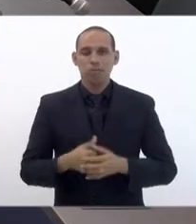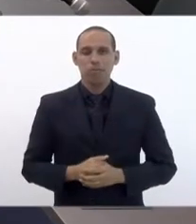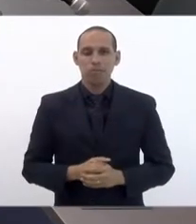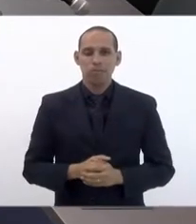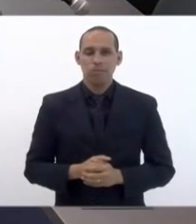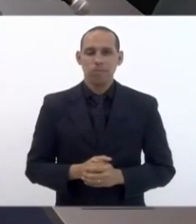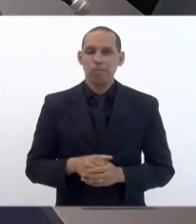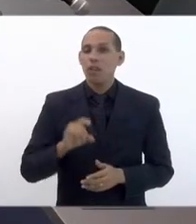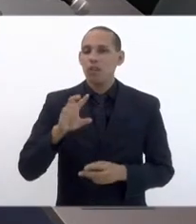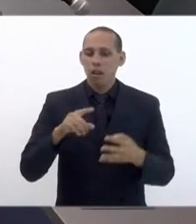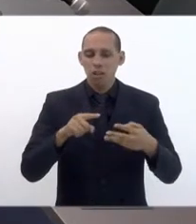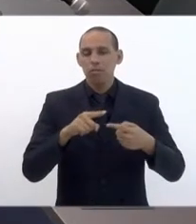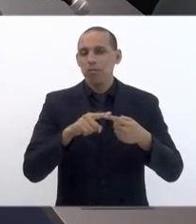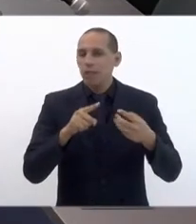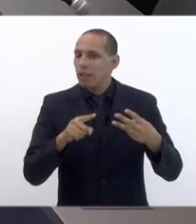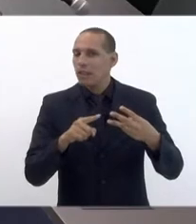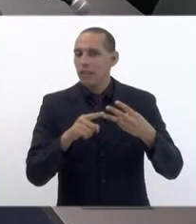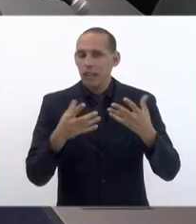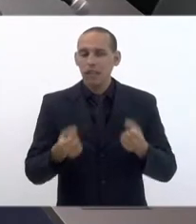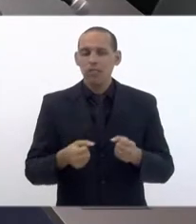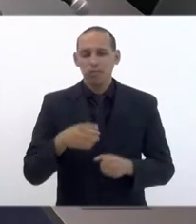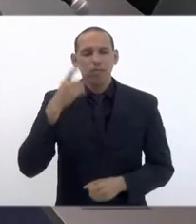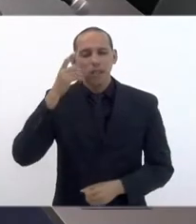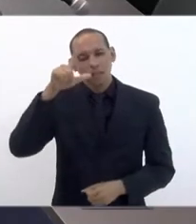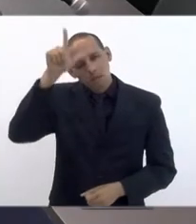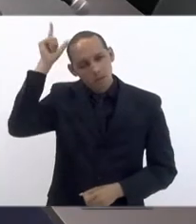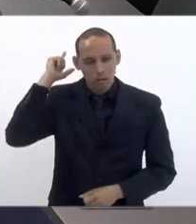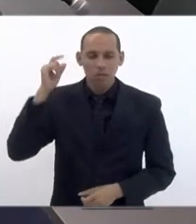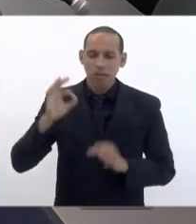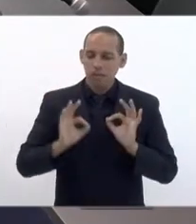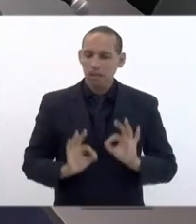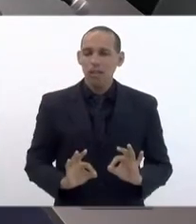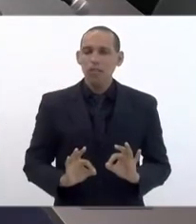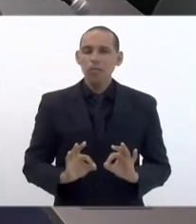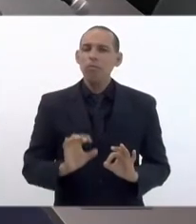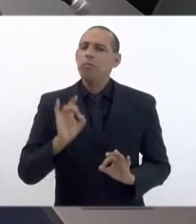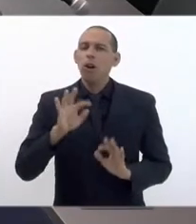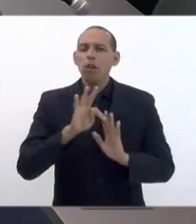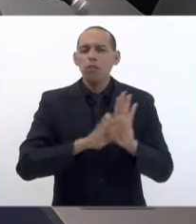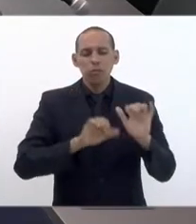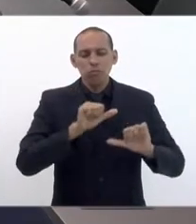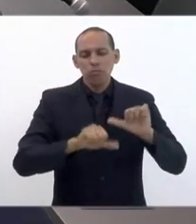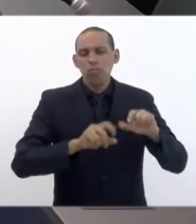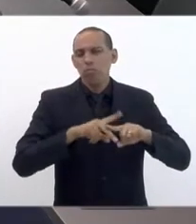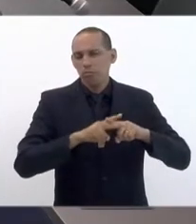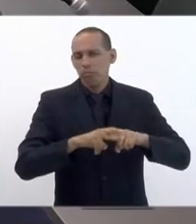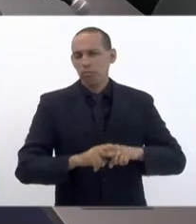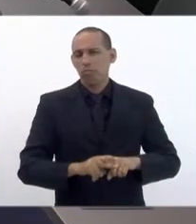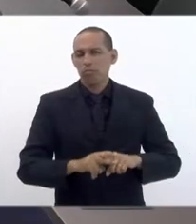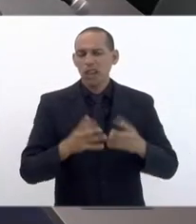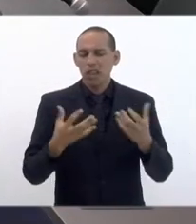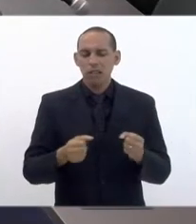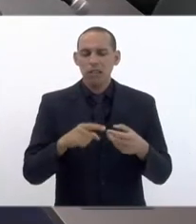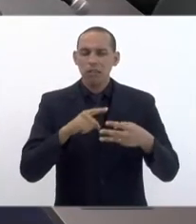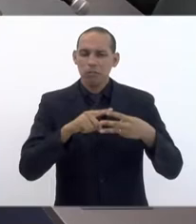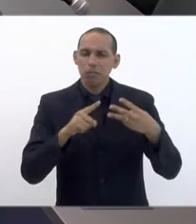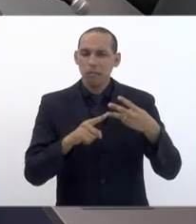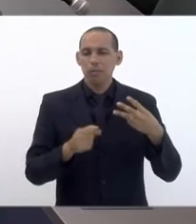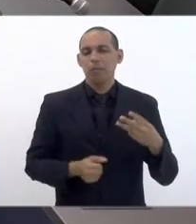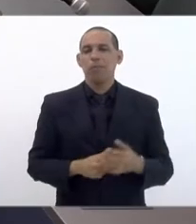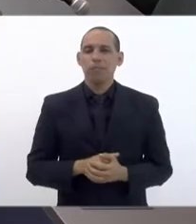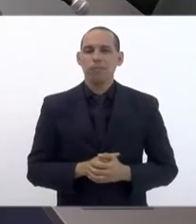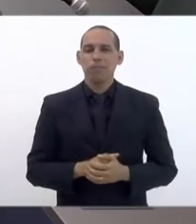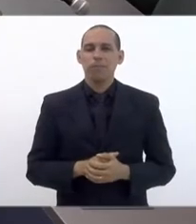Melhorou. É só acolher as duas emendas. Deputado, o senhor tem razão. Só precisa fazer essa correção de texto aqui e acolher as duas emendas, sem problema. Então, em